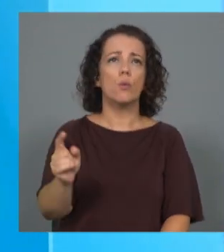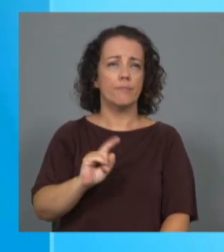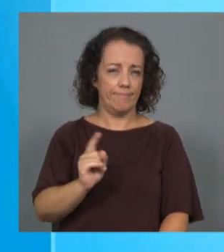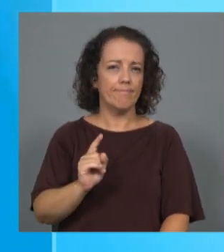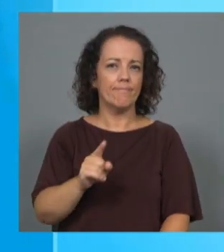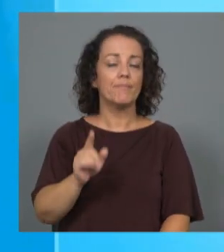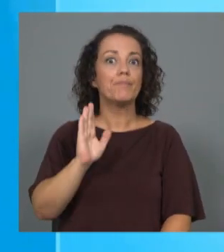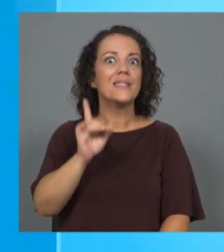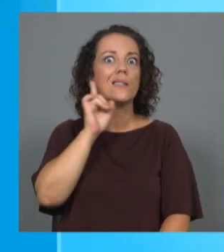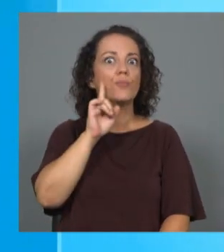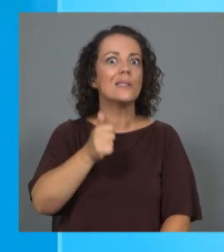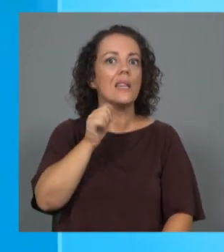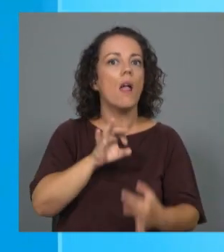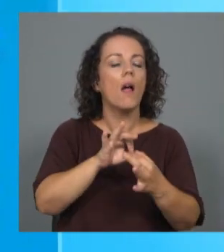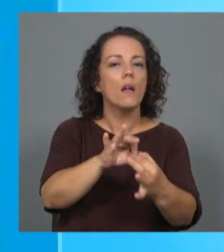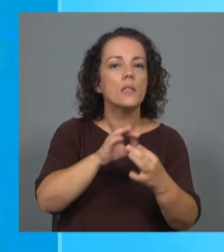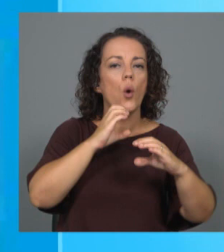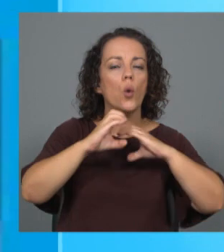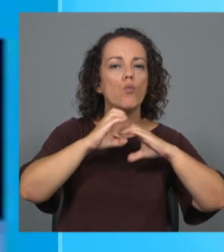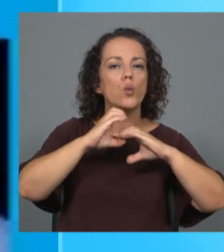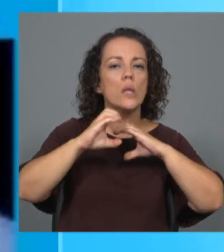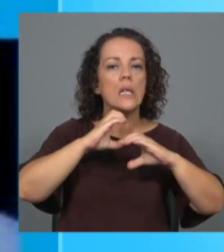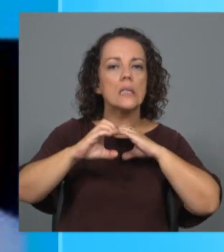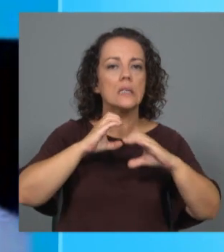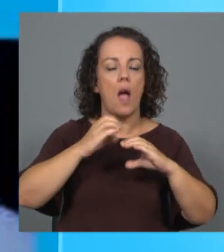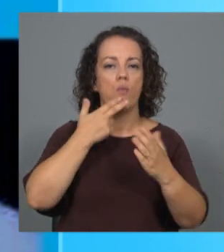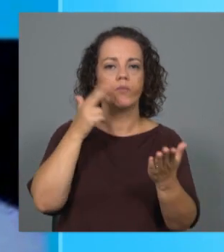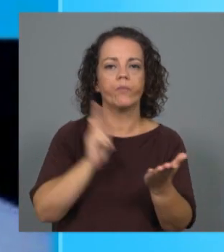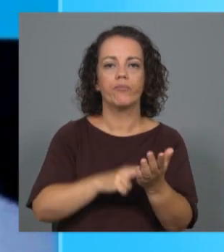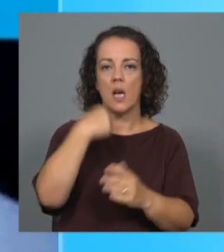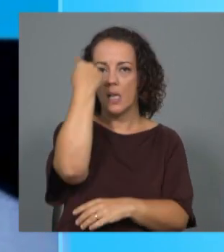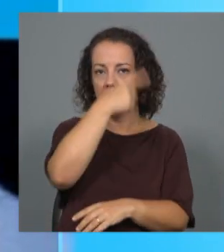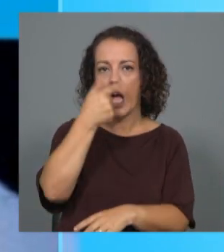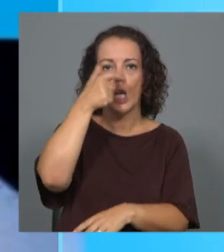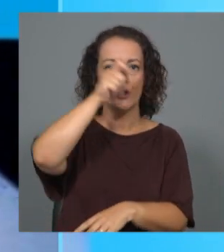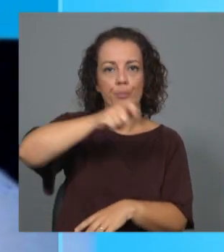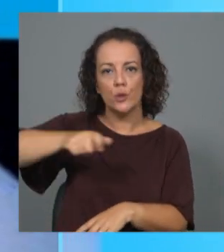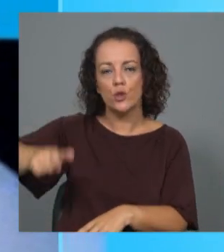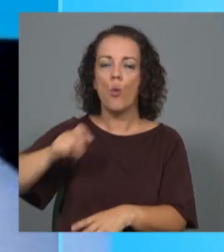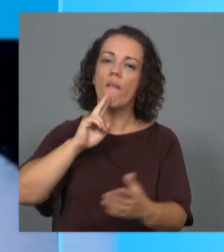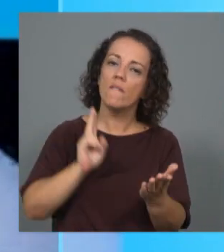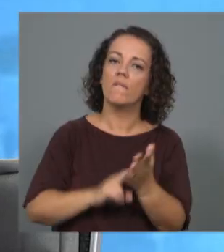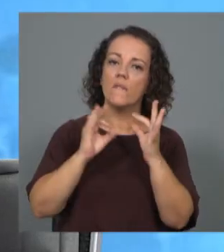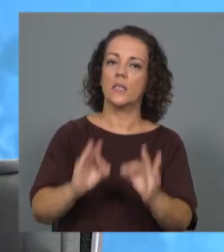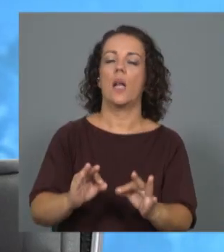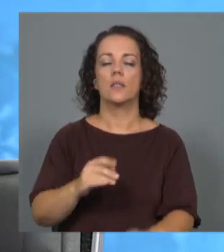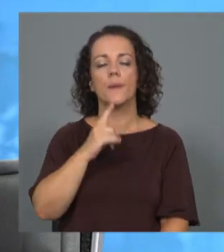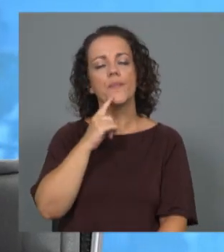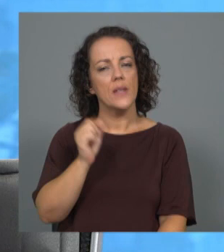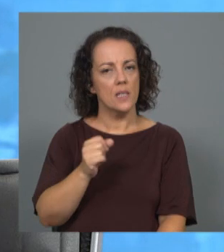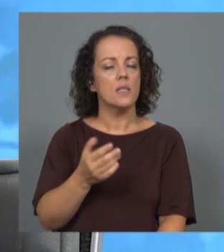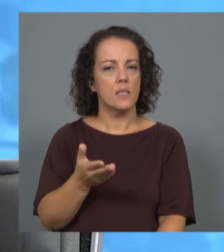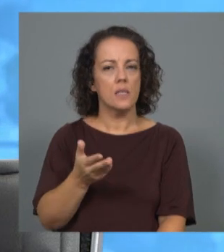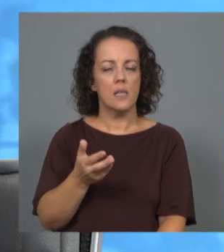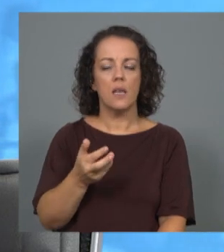em comunicação e concretizar este diálogo com rostos, com pessoas, com histórias de vida concretas. Sim. Eu,